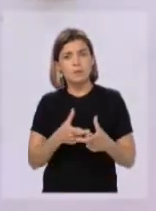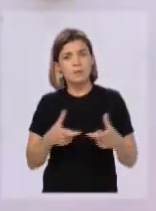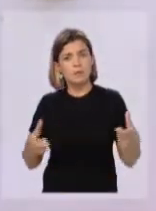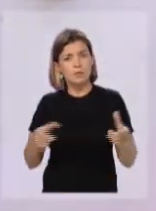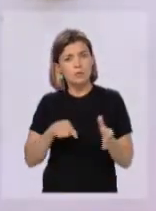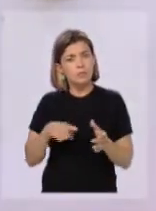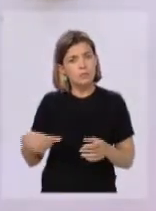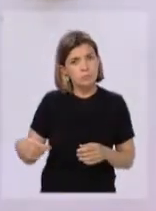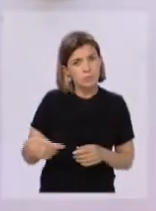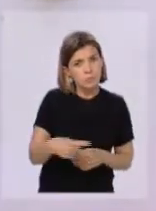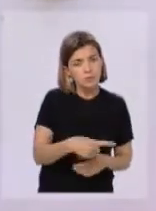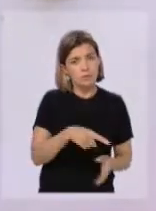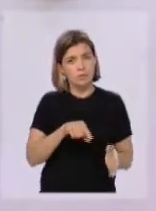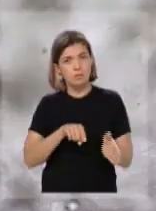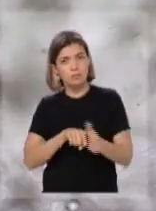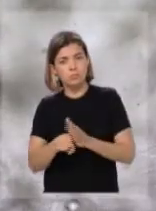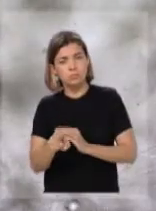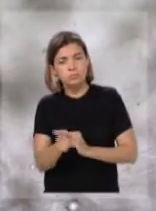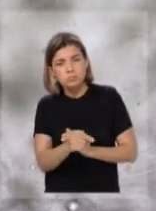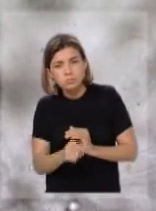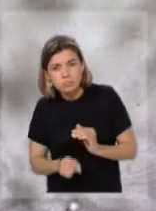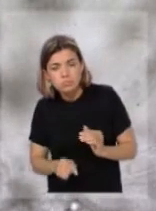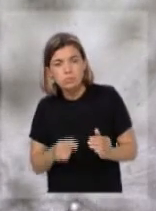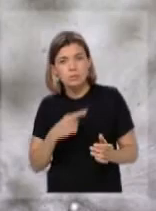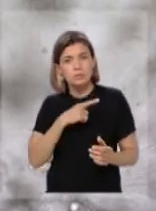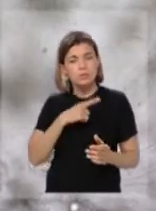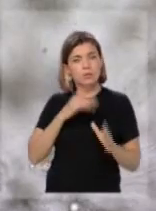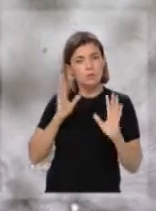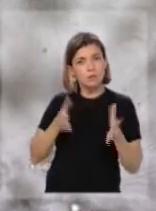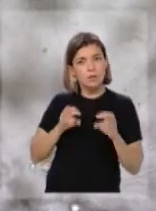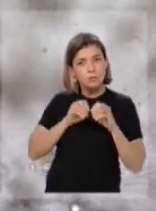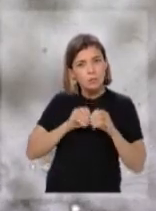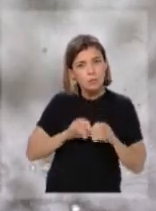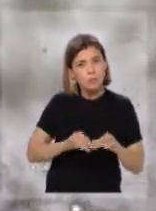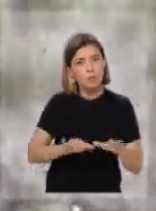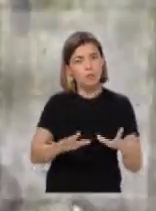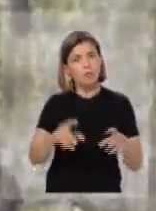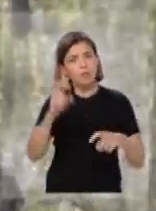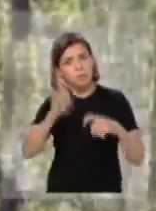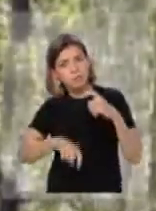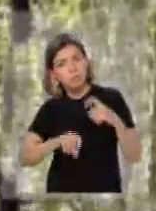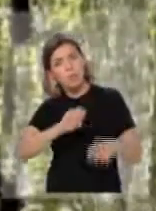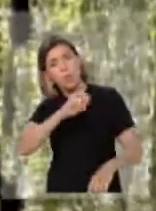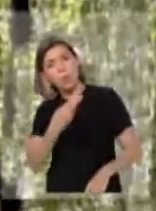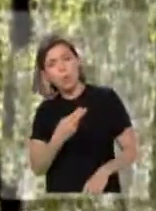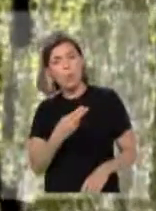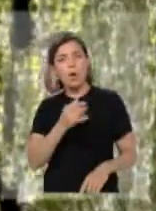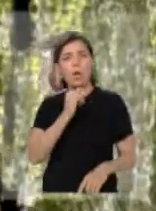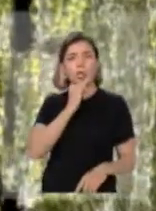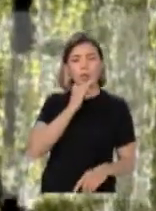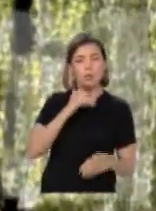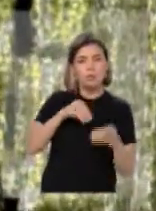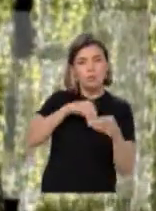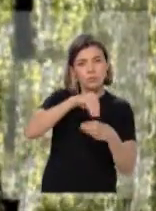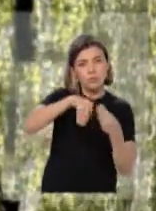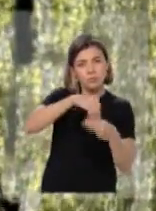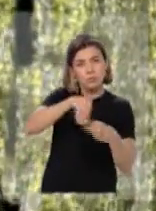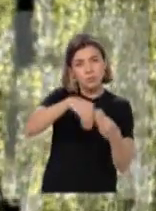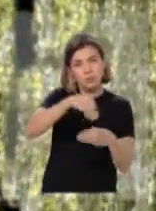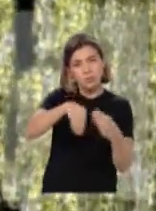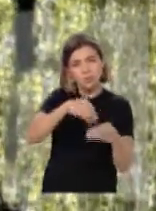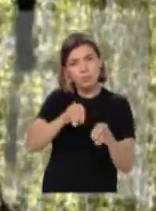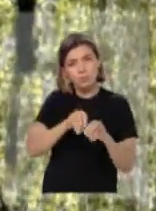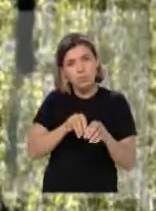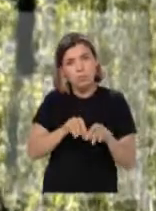A maioria das bactérias, protozoários e algas, é capaz de se reproduzir tanto assexuadamente como pela troca de